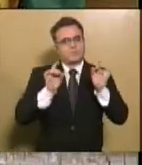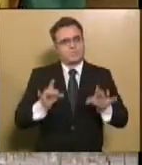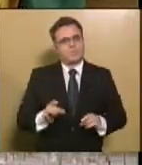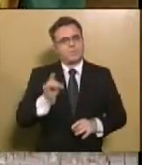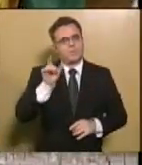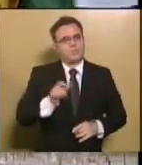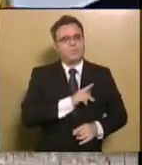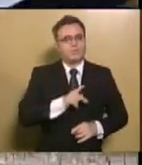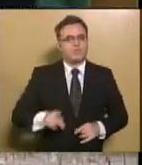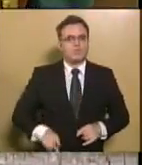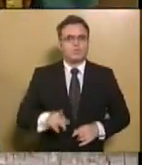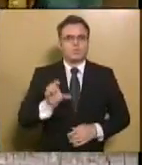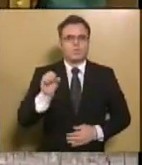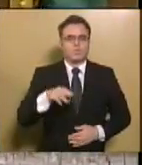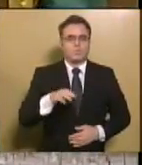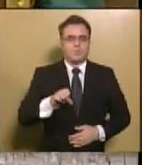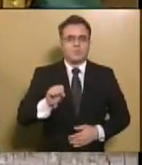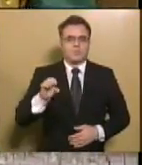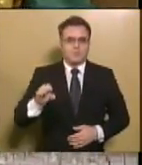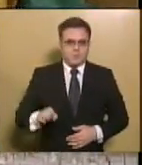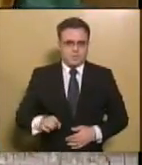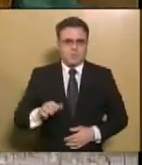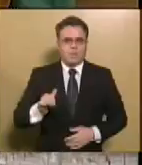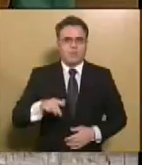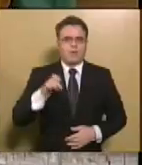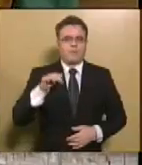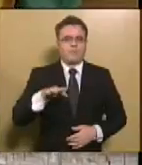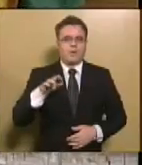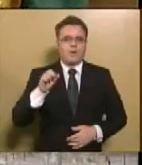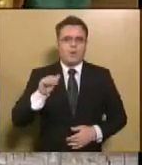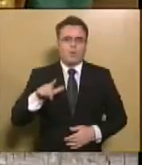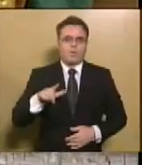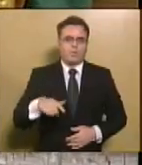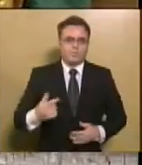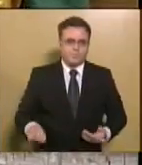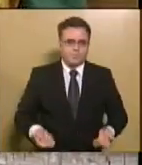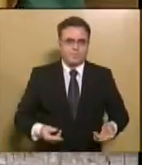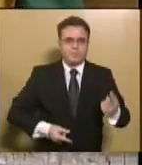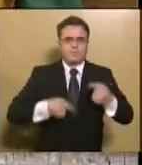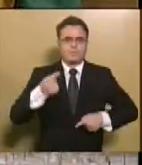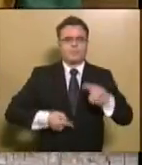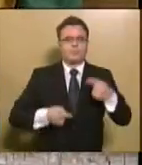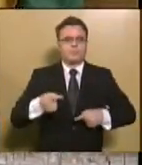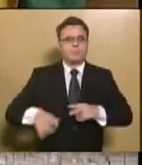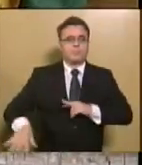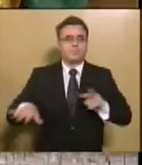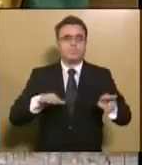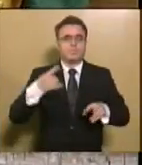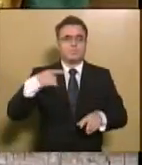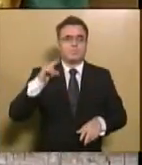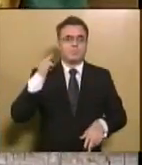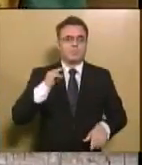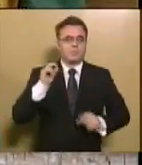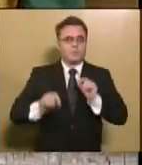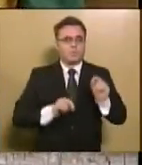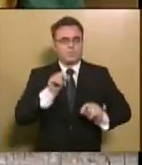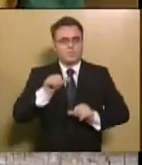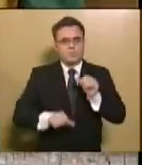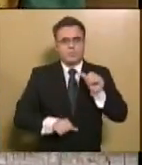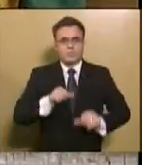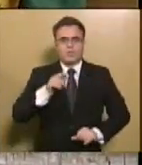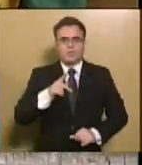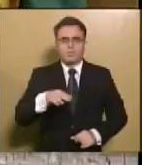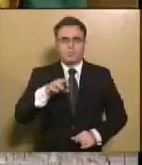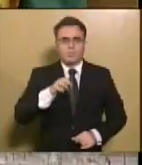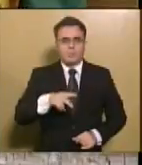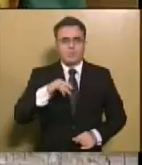SOMES, senhor Aderval. Prosseguindo, se reportou o debate do líder do governo nesta casa, semana passada, sobre os trâmites para alteração do PROINVEST.